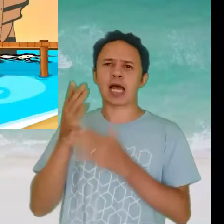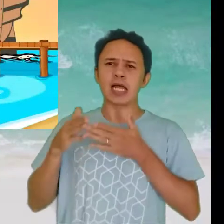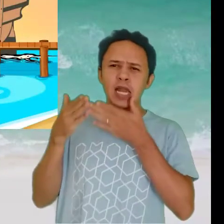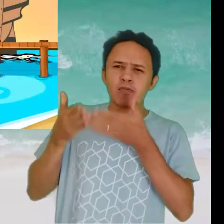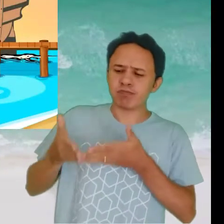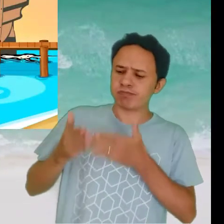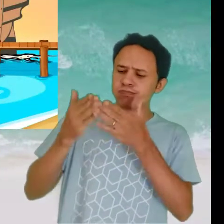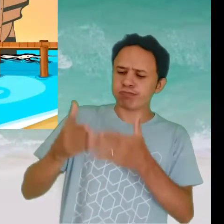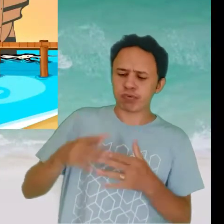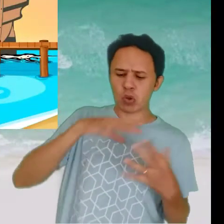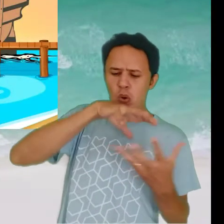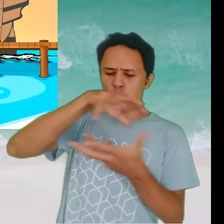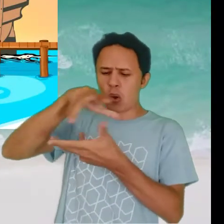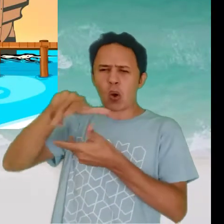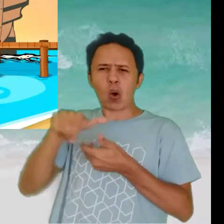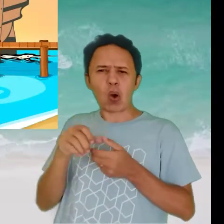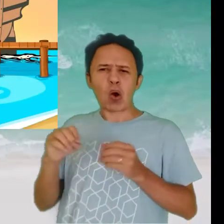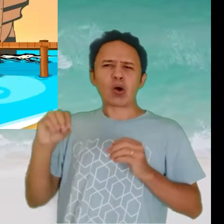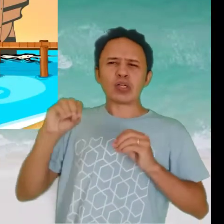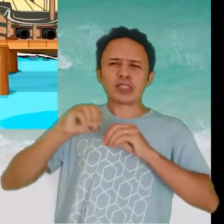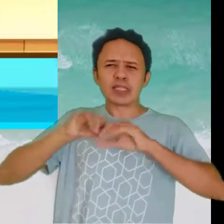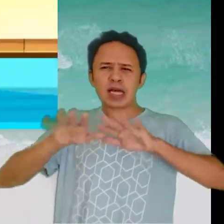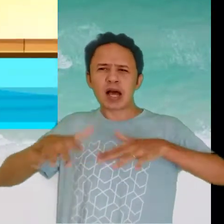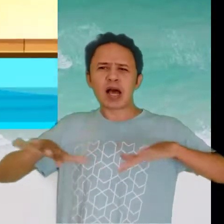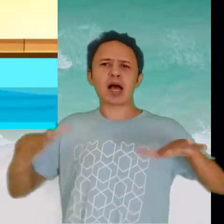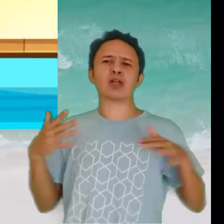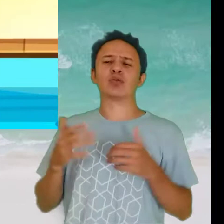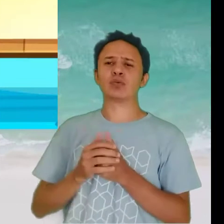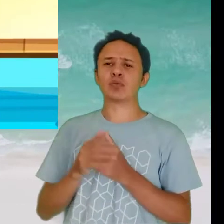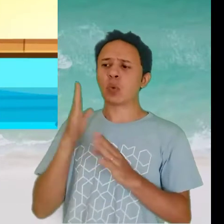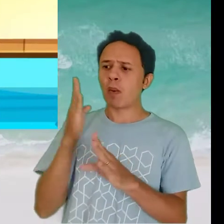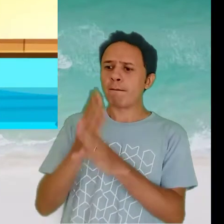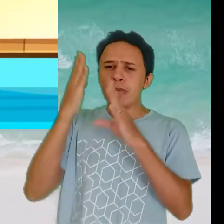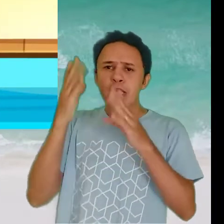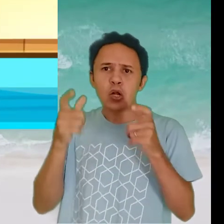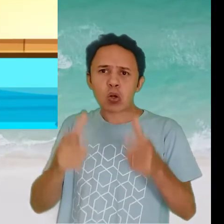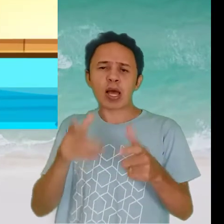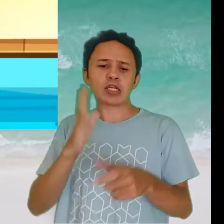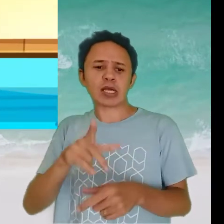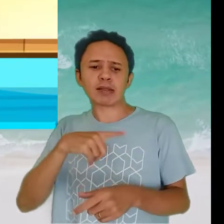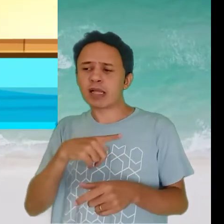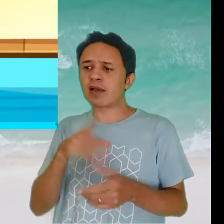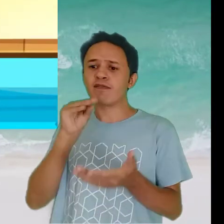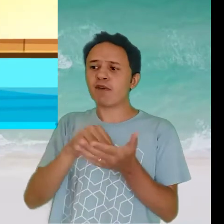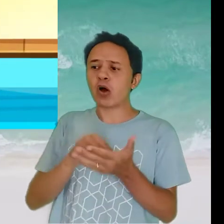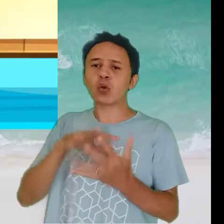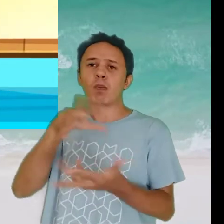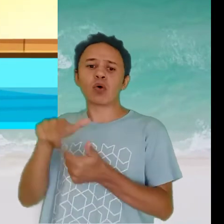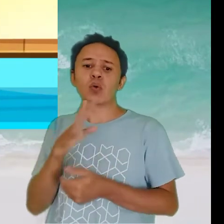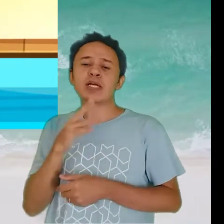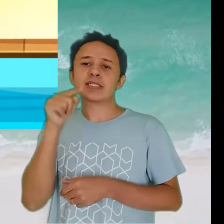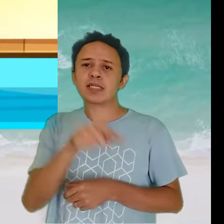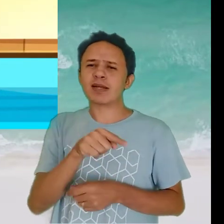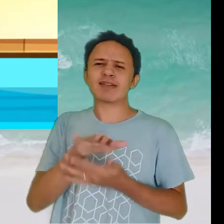navios capazes de navegar o oceano, descobrir o trajeto, descobrir por conta própria que um lugar existe que é desconhecido pela maior parte do